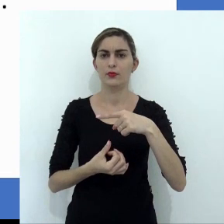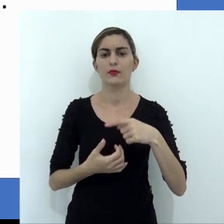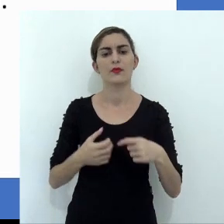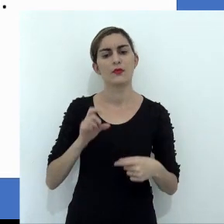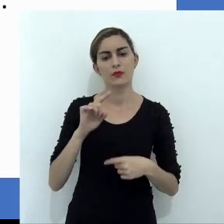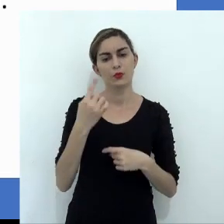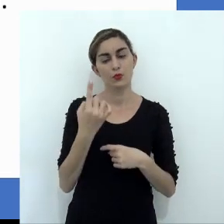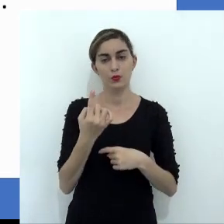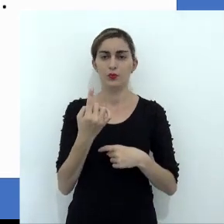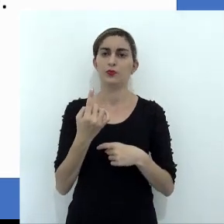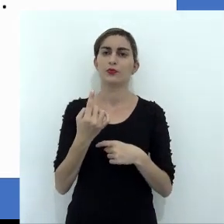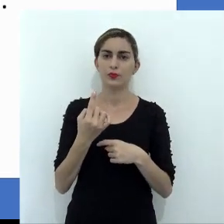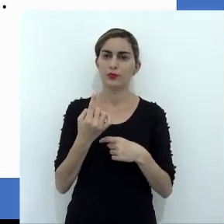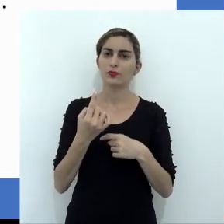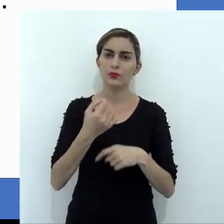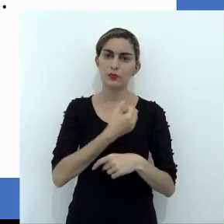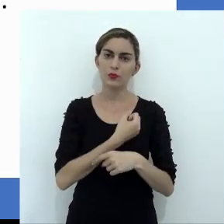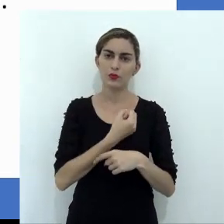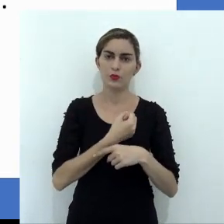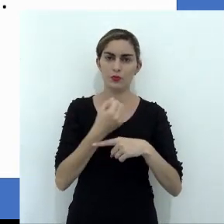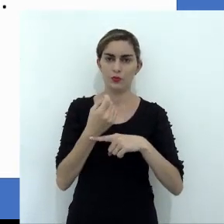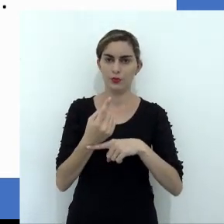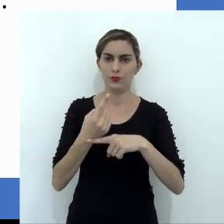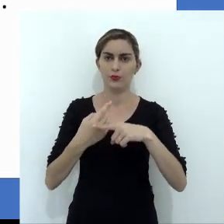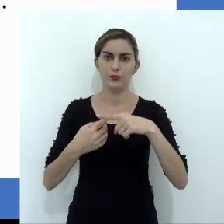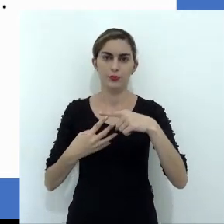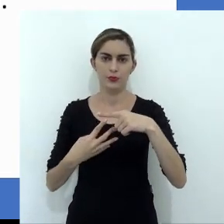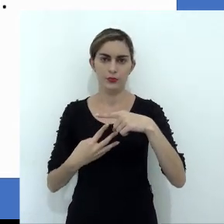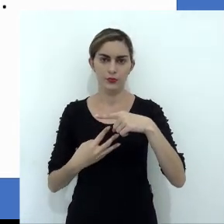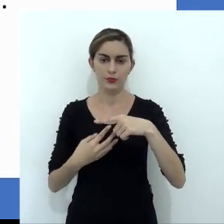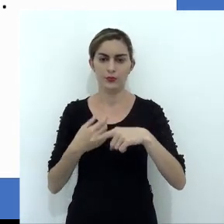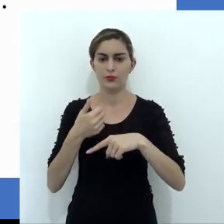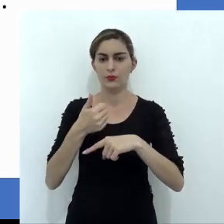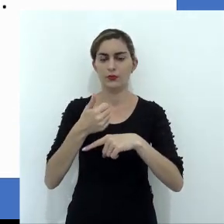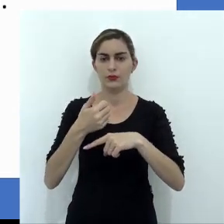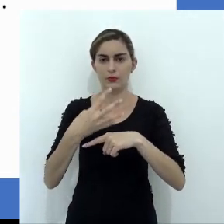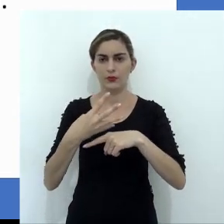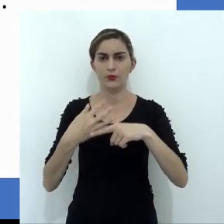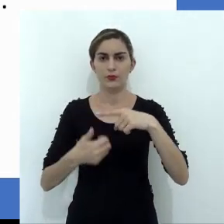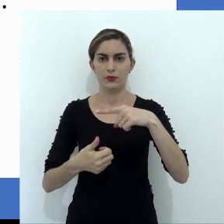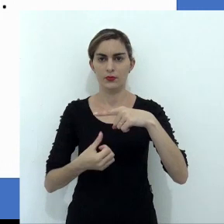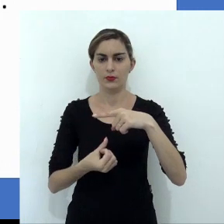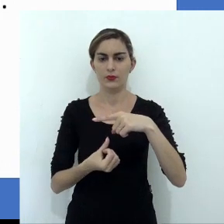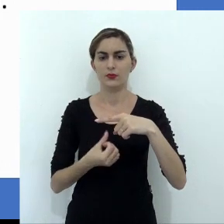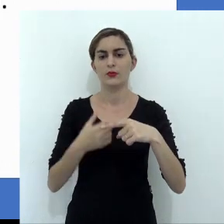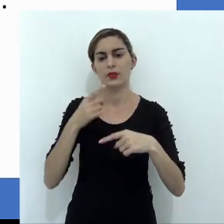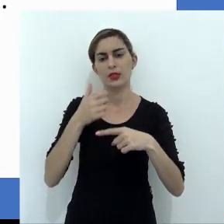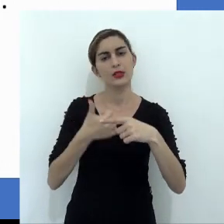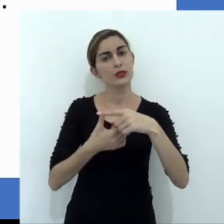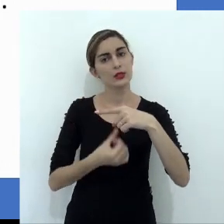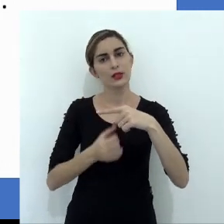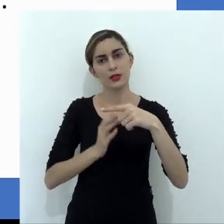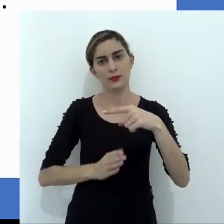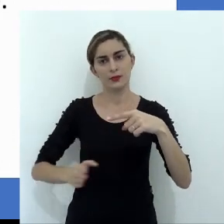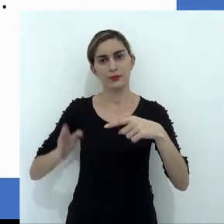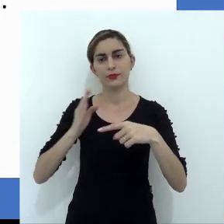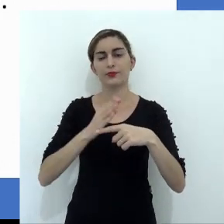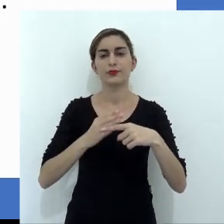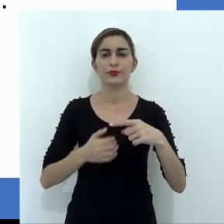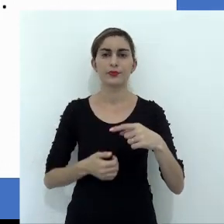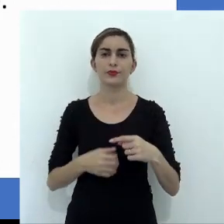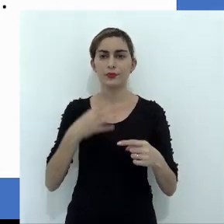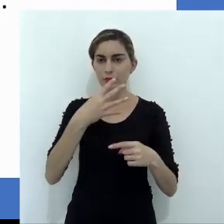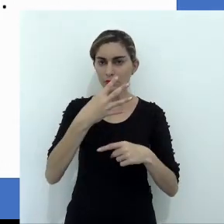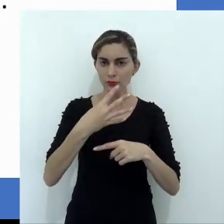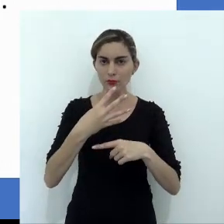tomada apenas uma delas, o numerador igual a 1. Já na última figura, ó, foram divididas em 16 e foram